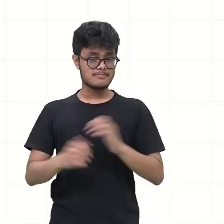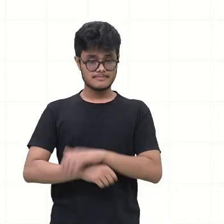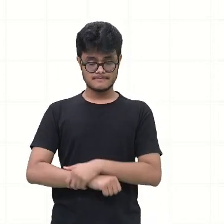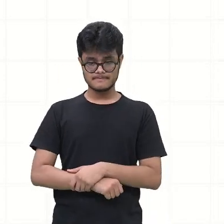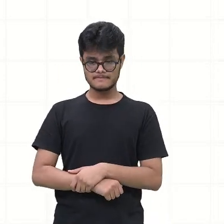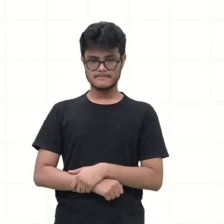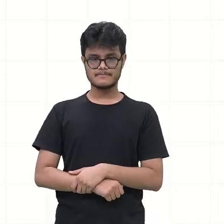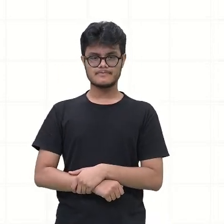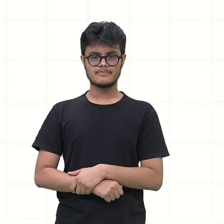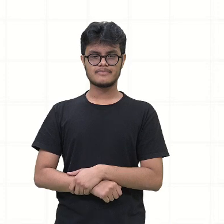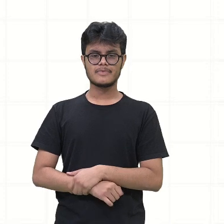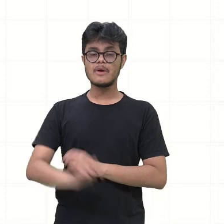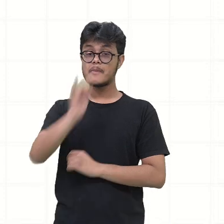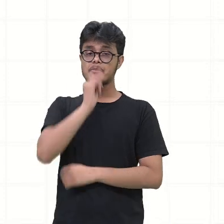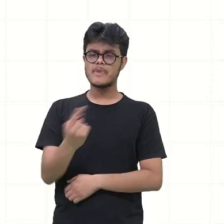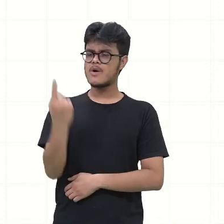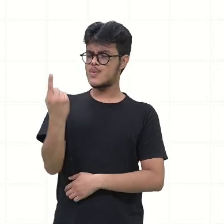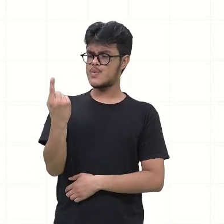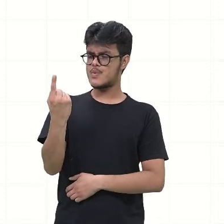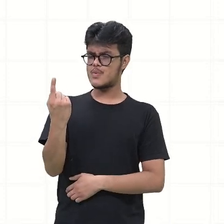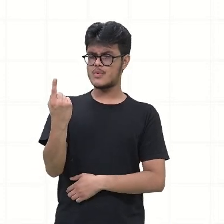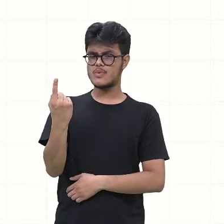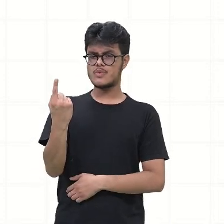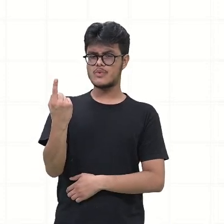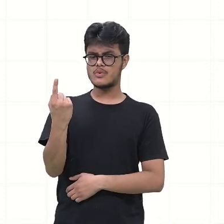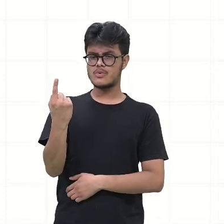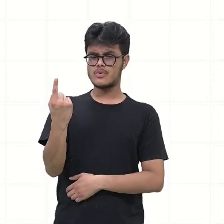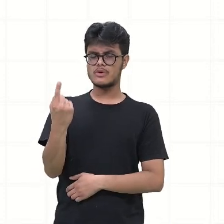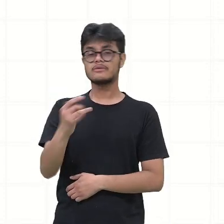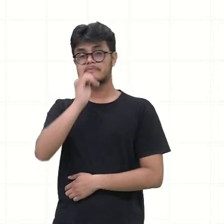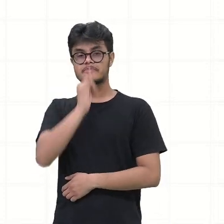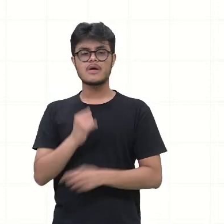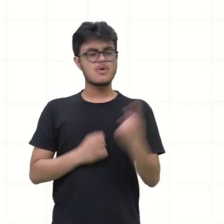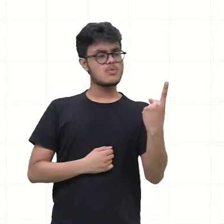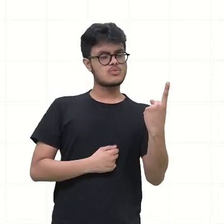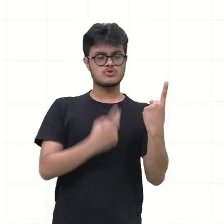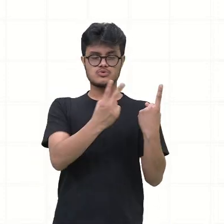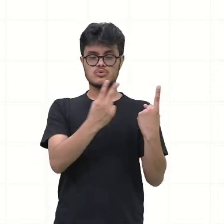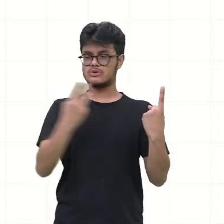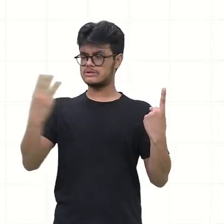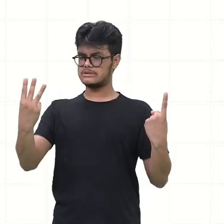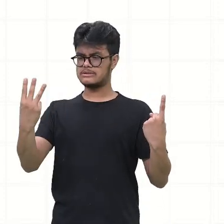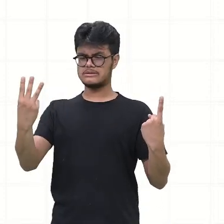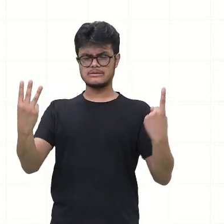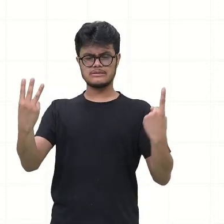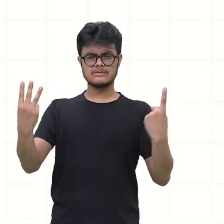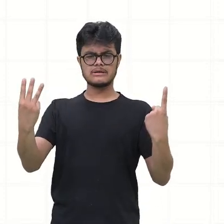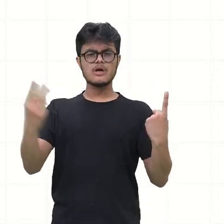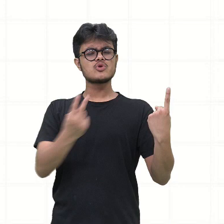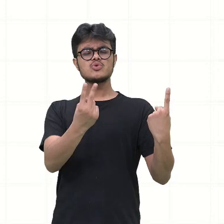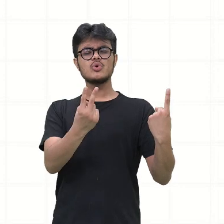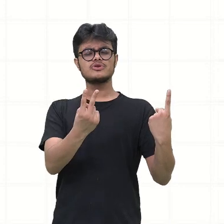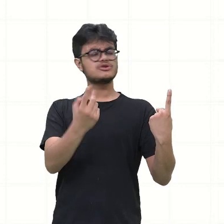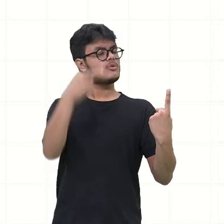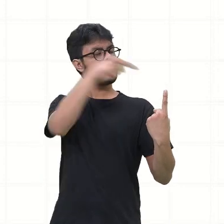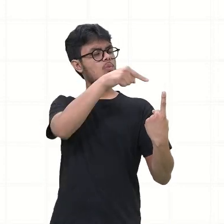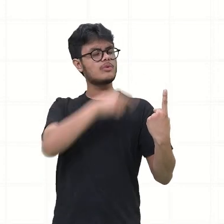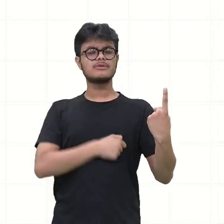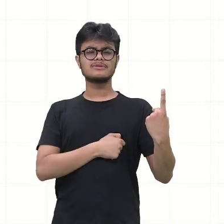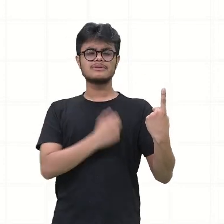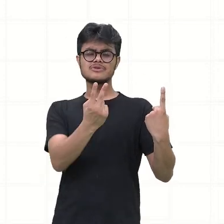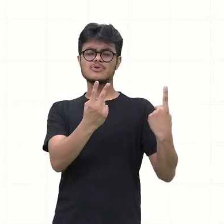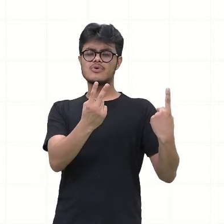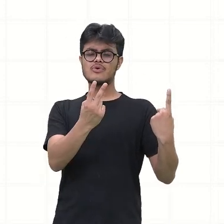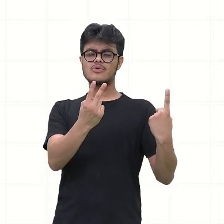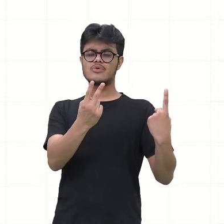O antecessor, então, aqui, ó, eu tenho o 1, o 2, o 3. Então, quem vem antes do 2? O 1. Quem vem antes